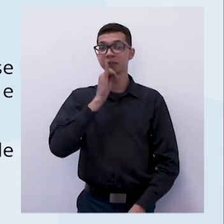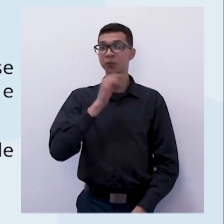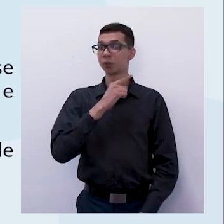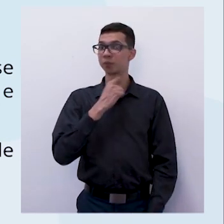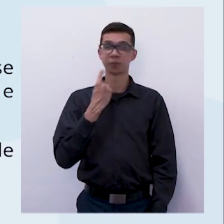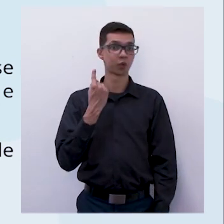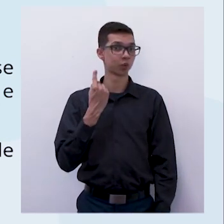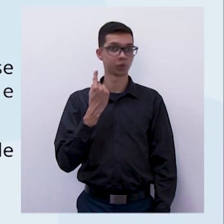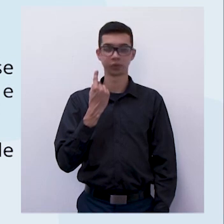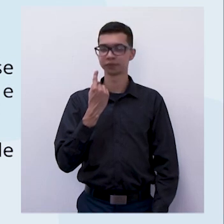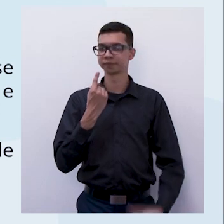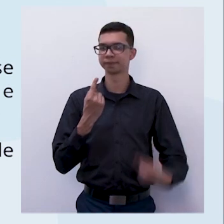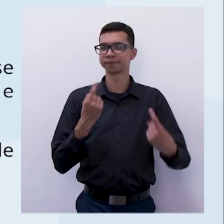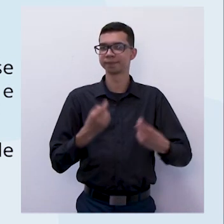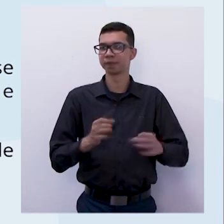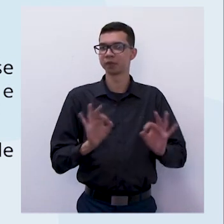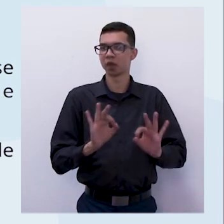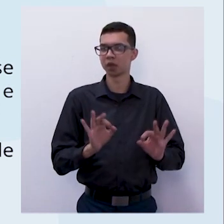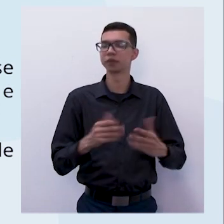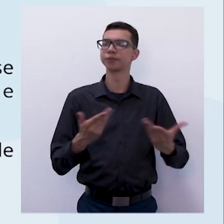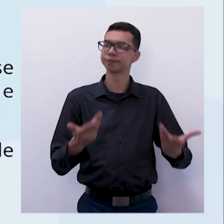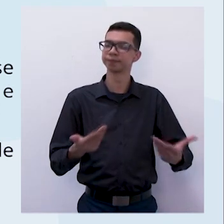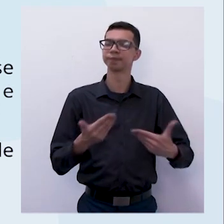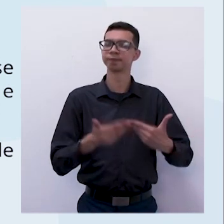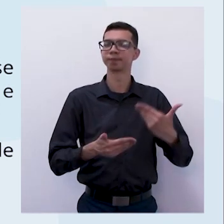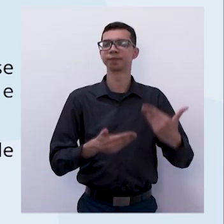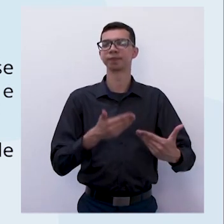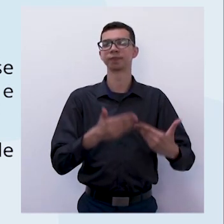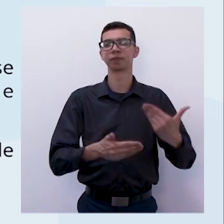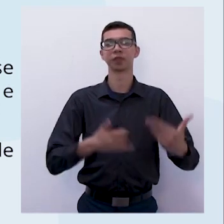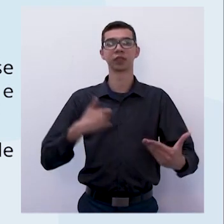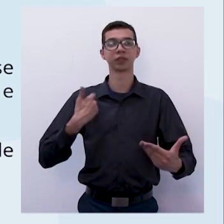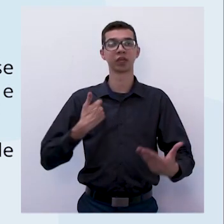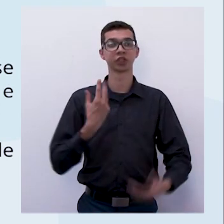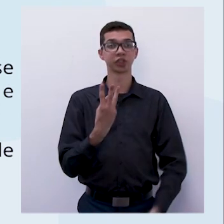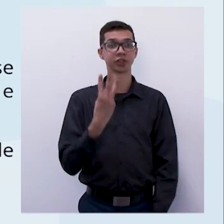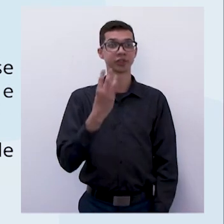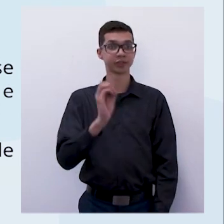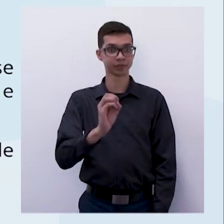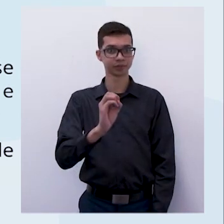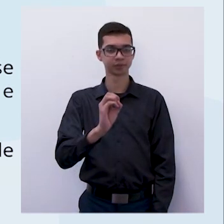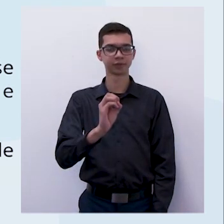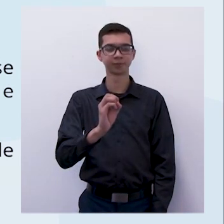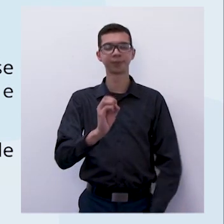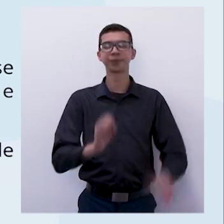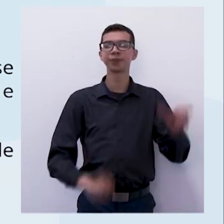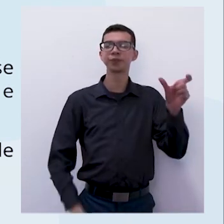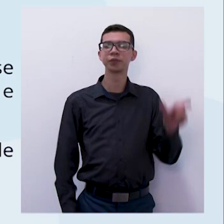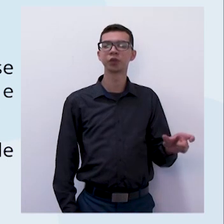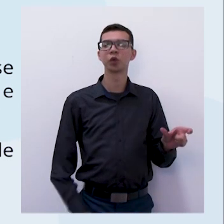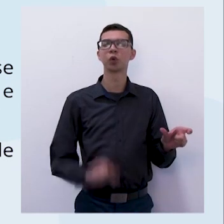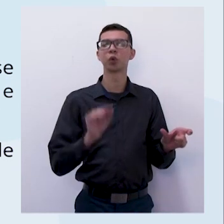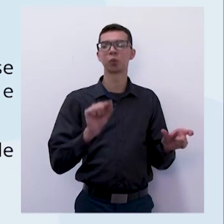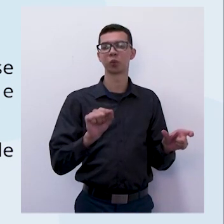em nenhum conflito, aos 30 anos, finalmente ele vai ser considerado um